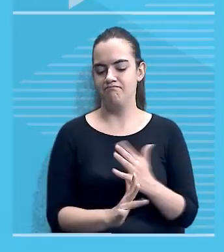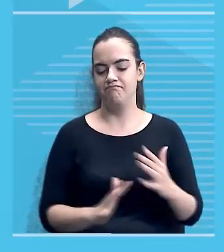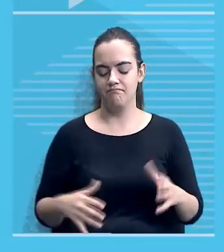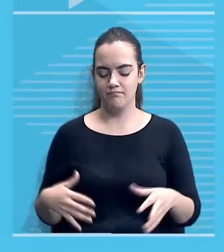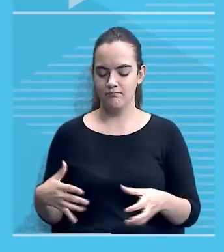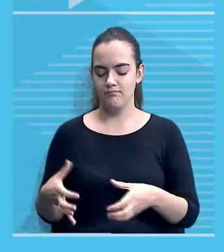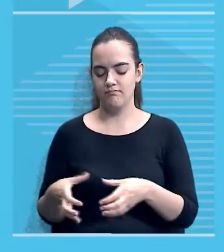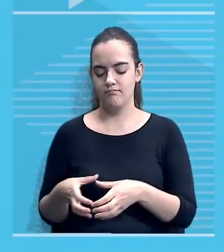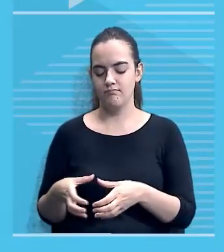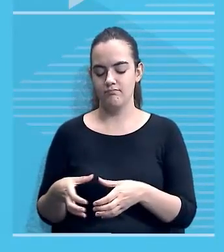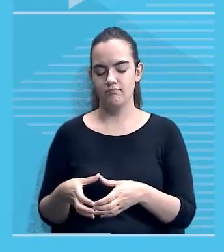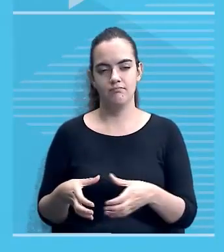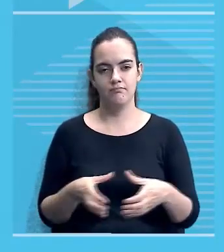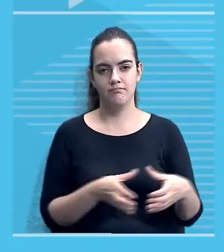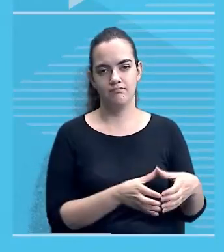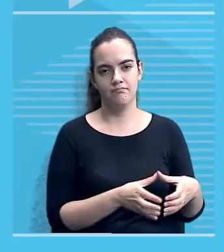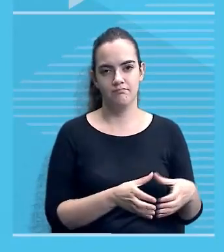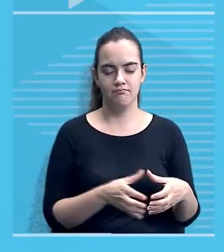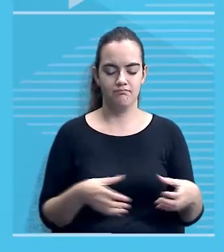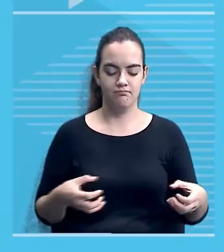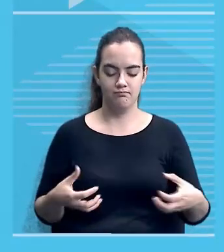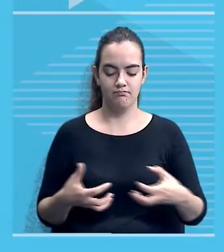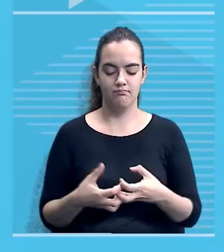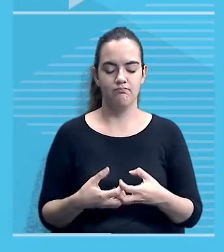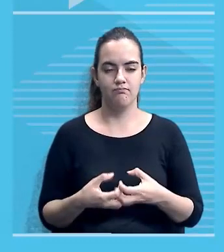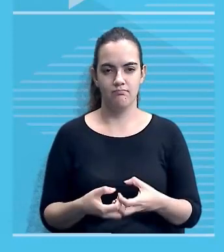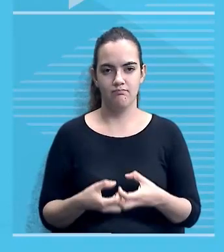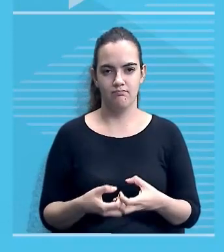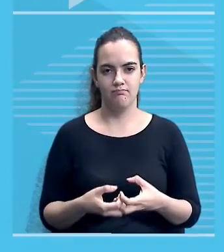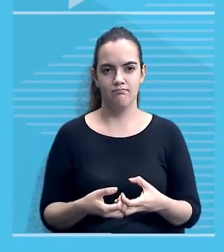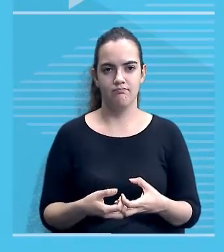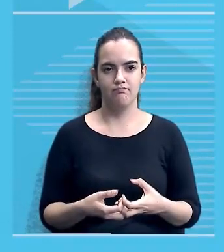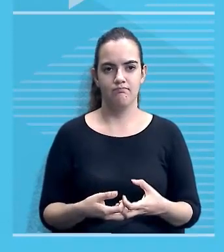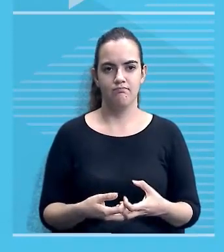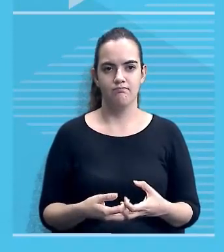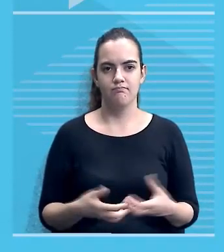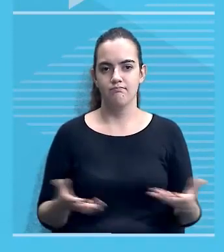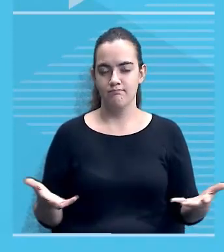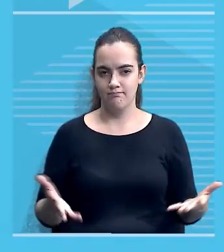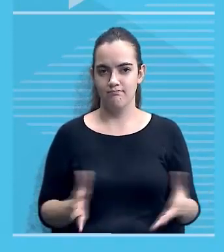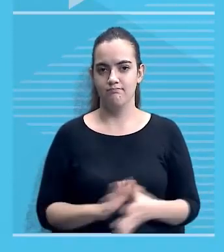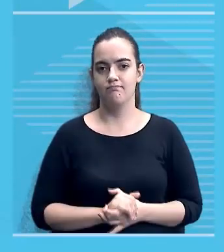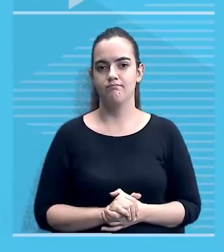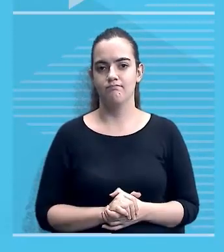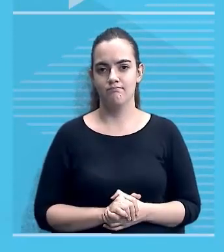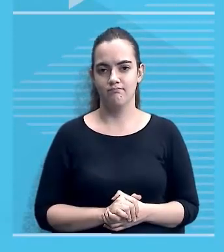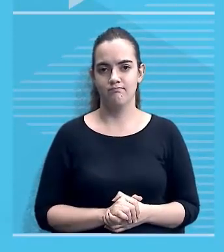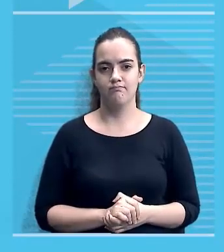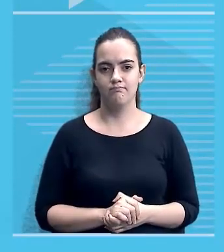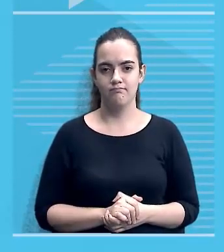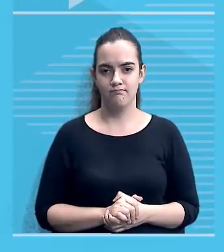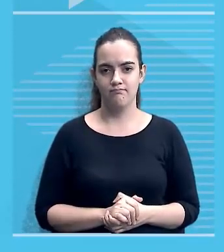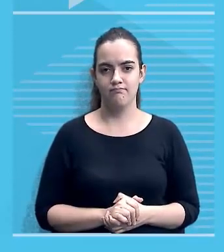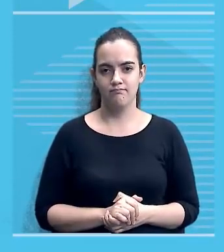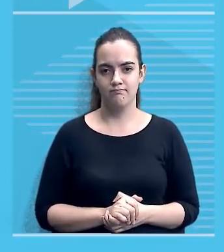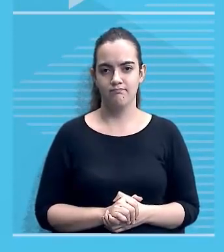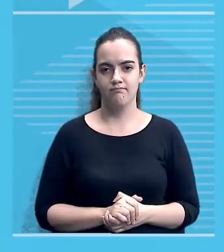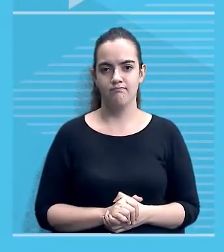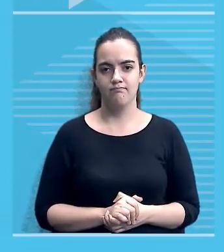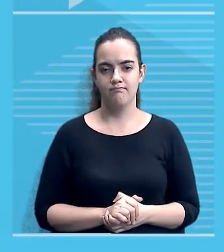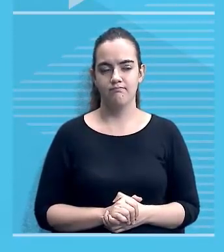cresceram tanto não tem mais área rural Entre uma e a outra que cresceram tanto que o que